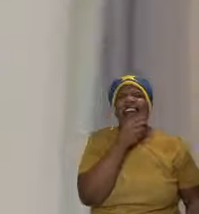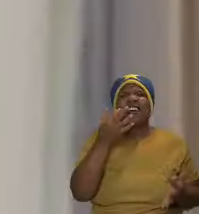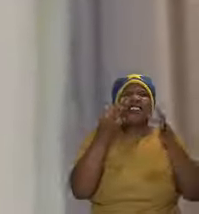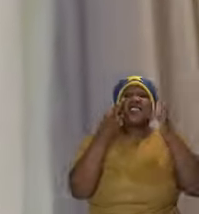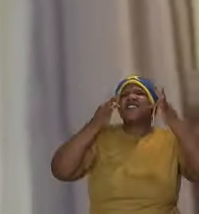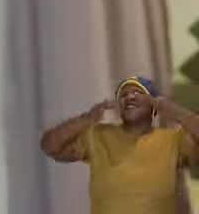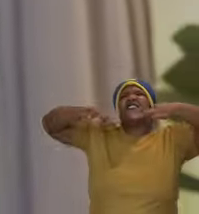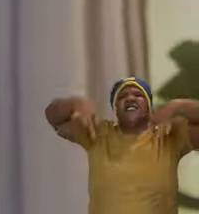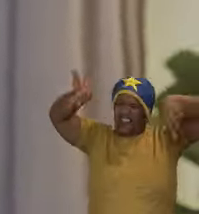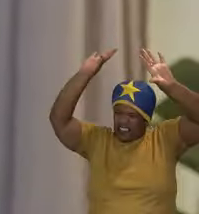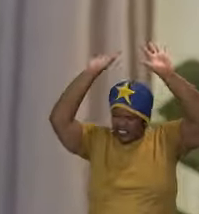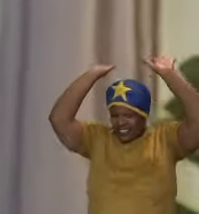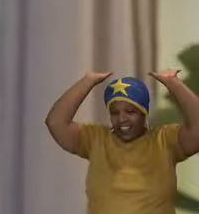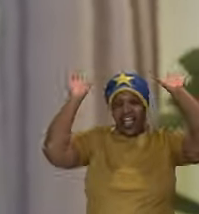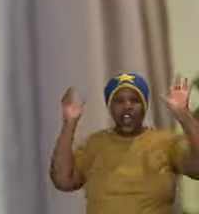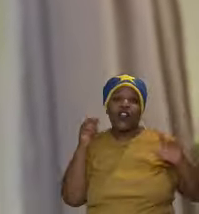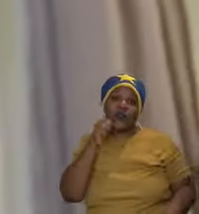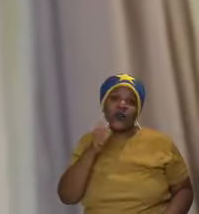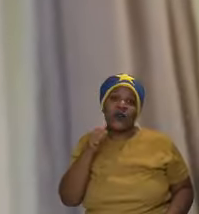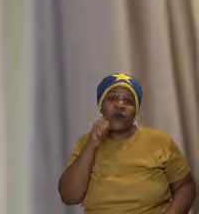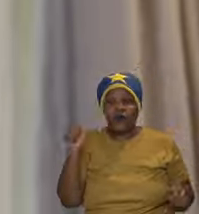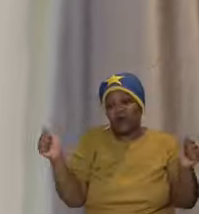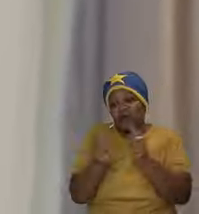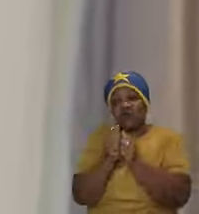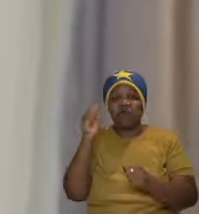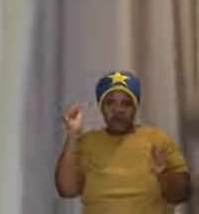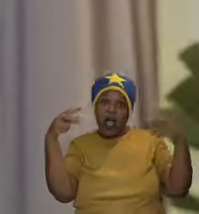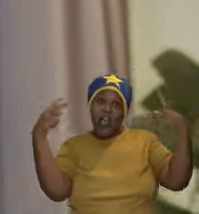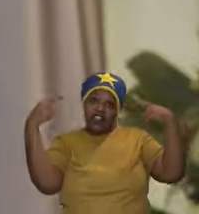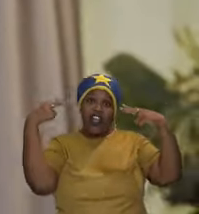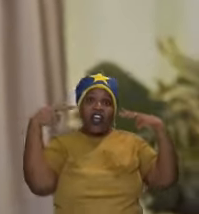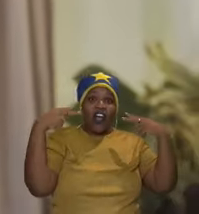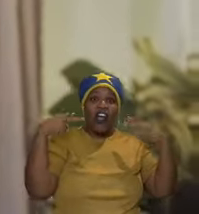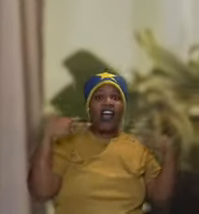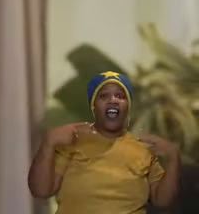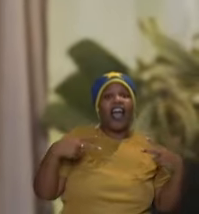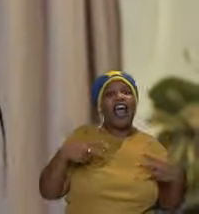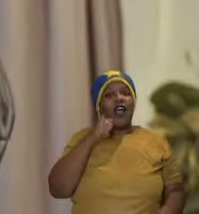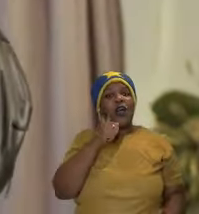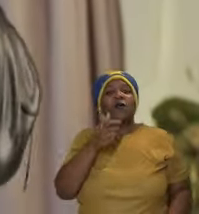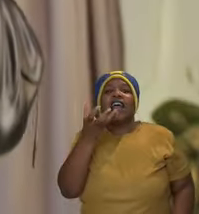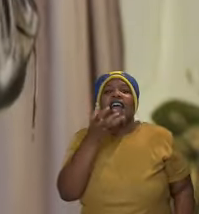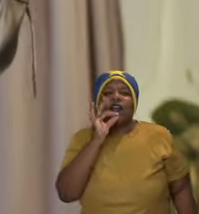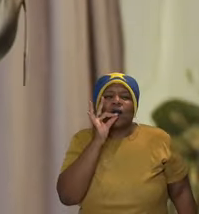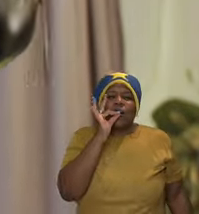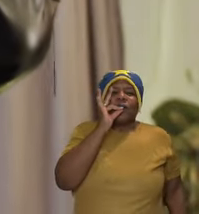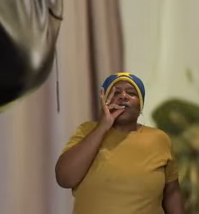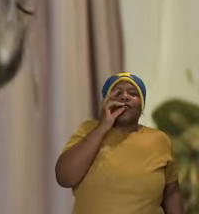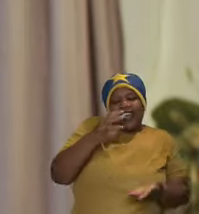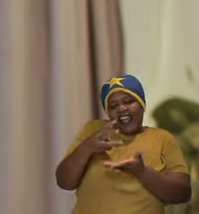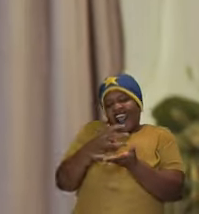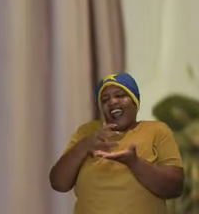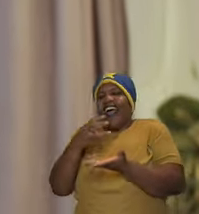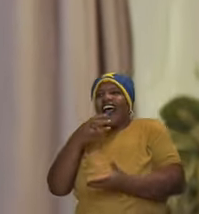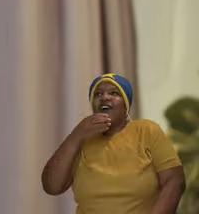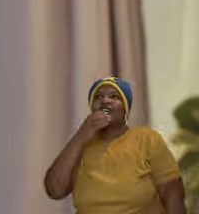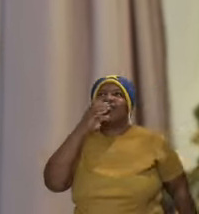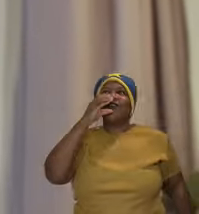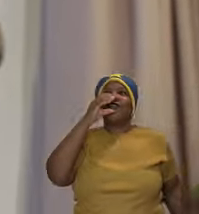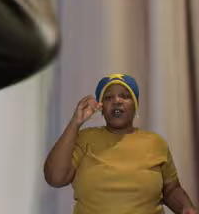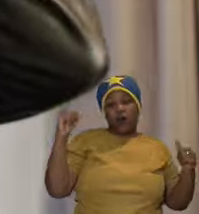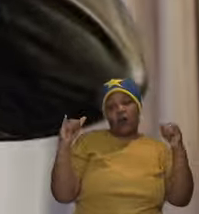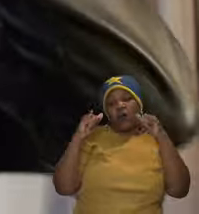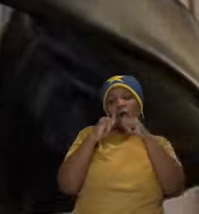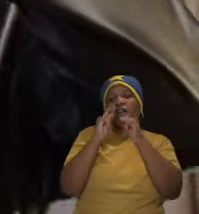cururu. Enquanto eu tô com ela, você pode me olhar. Hoje ela quer voar, Bebeu whisky Red Bull. Um travejo